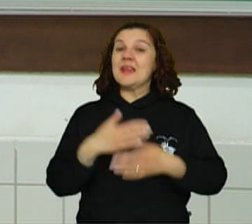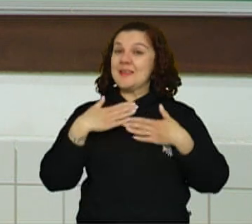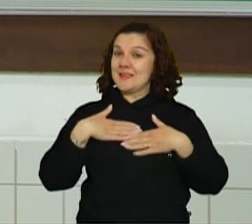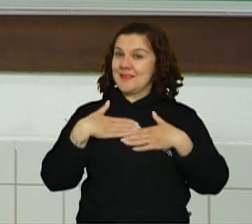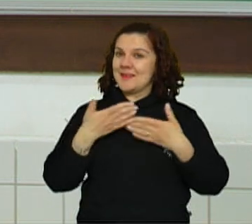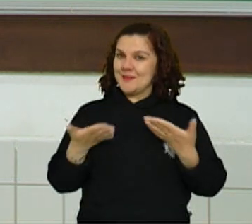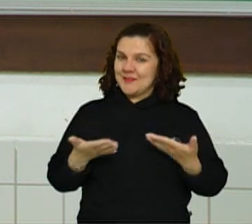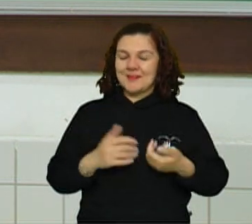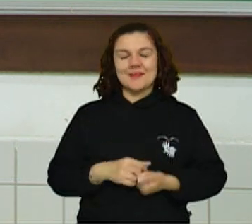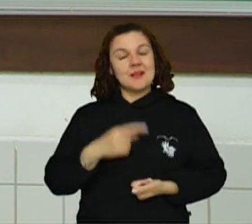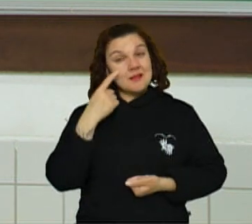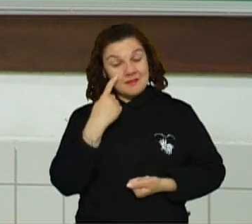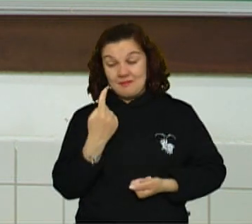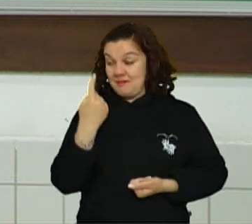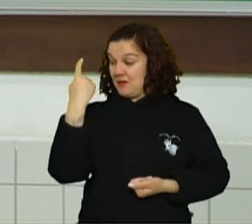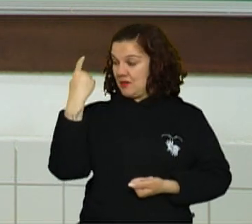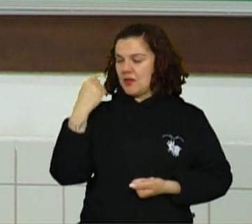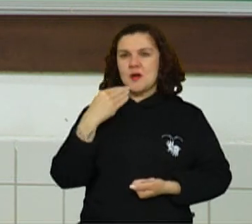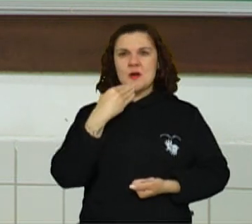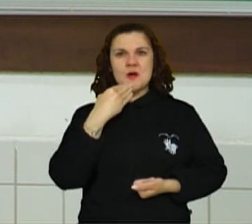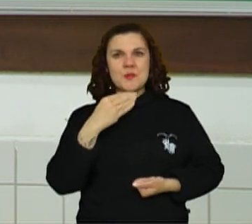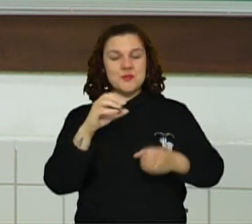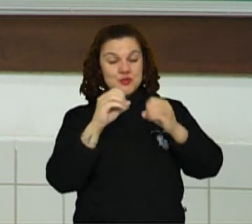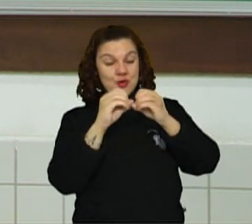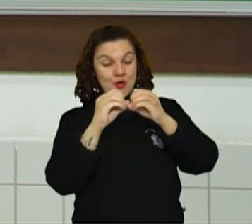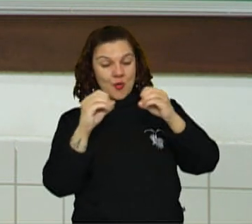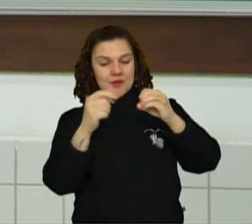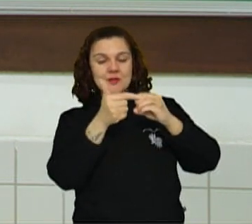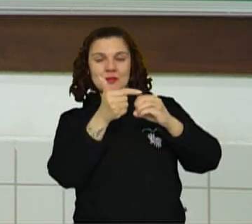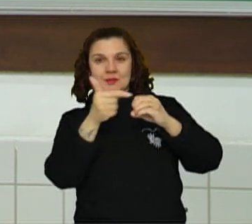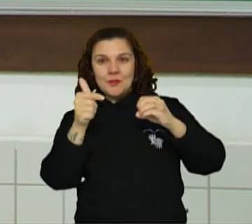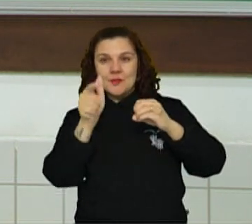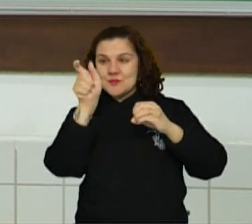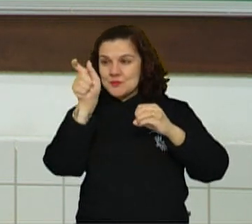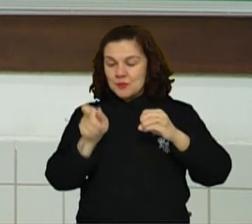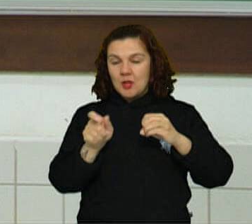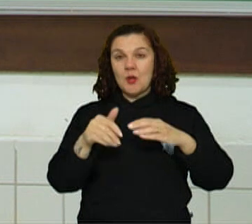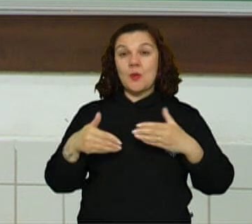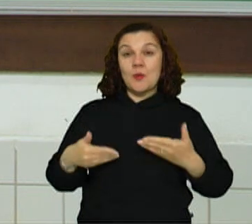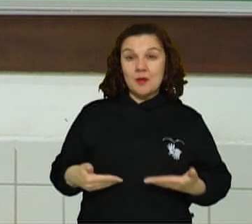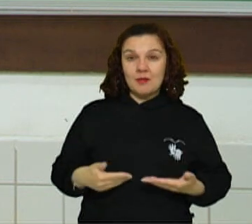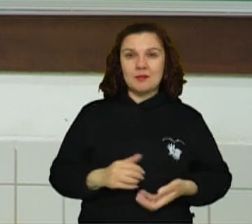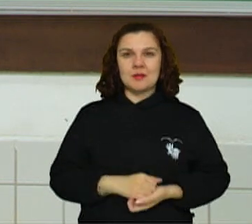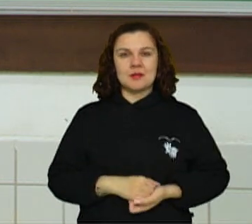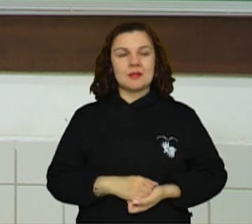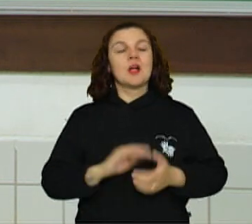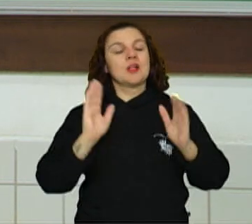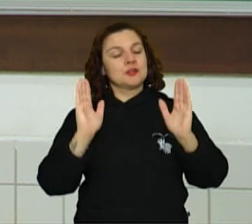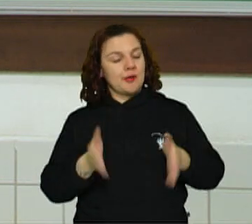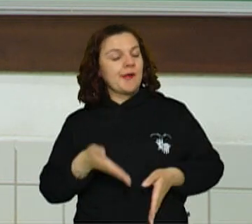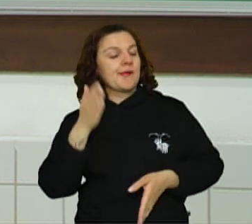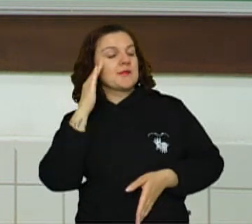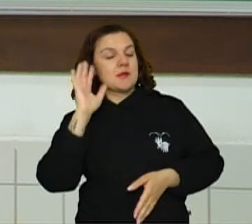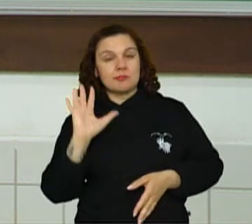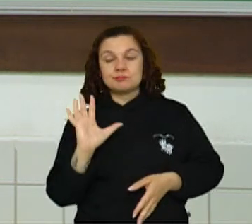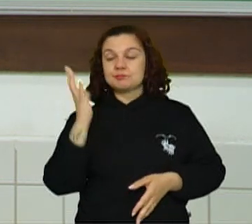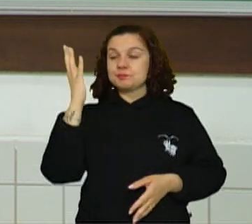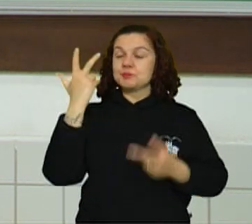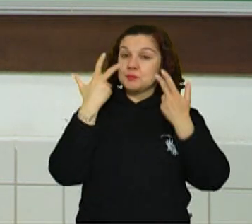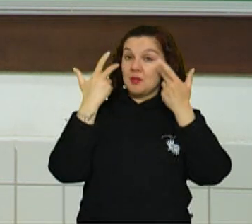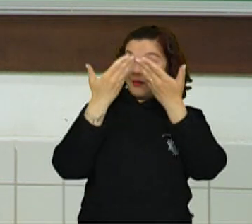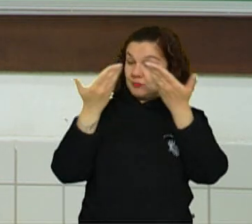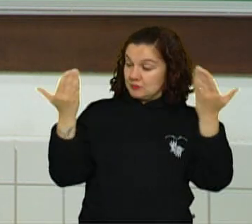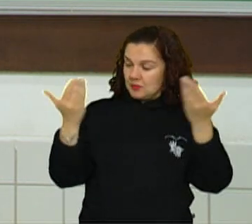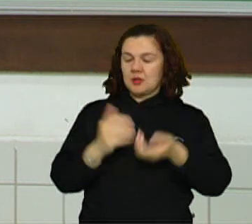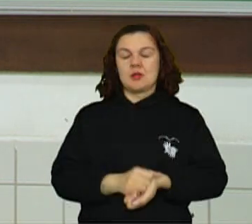Tranquilinho, pessoal? Então, ali, está pedindo a oração sem sujeito. É caracterizado por, já sei que é os fenômenos da natureza,